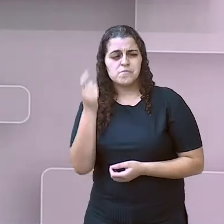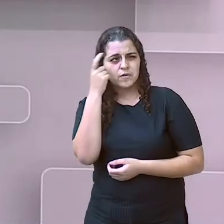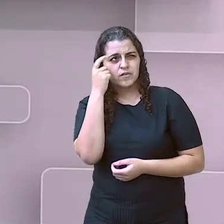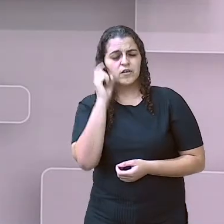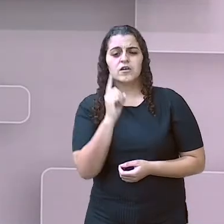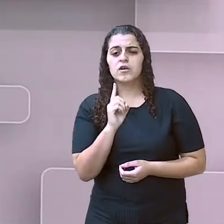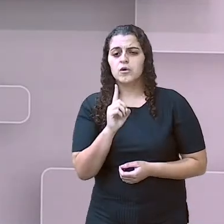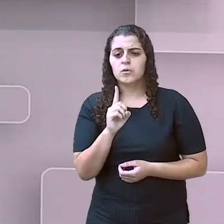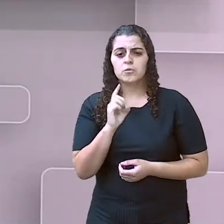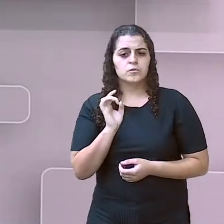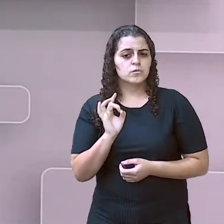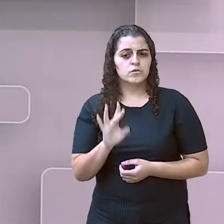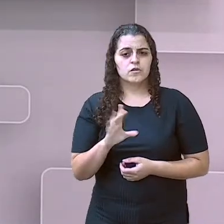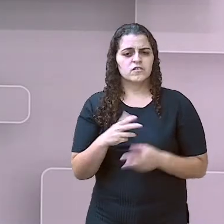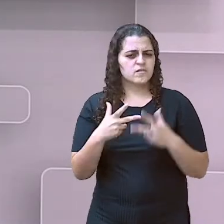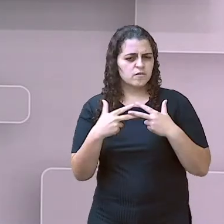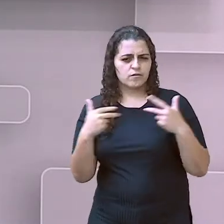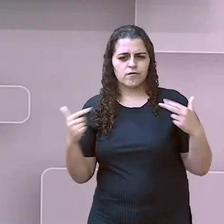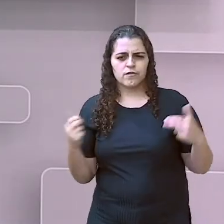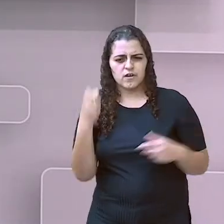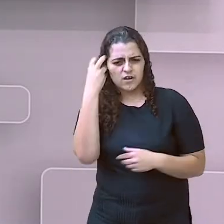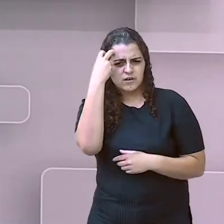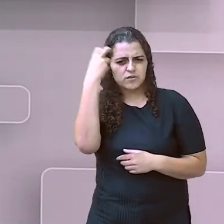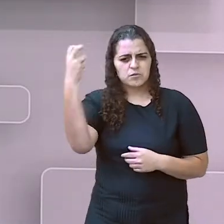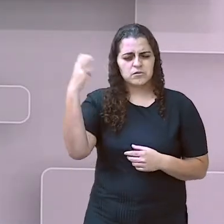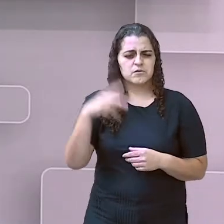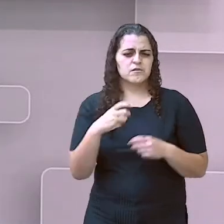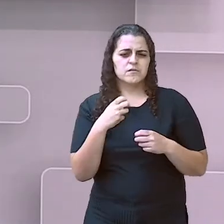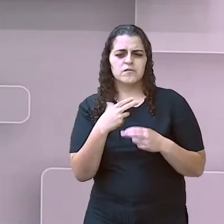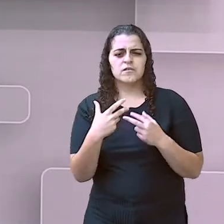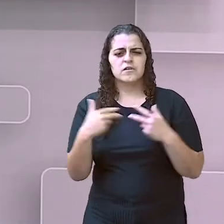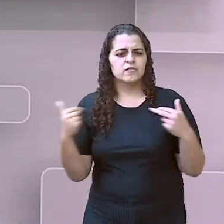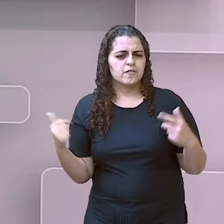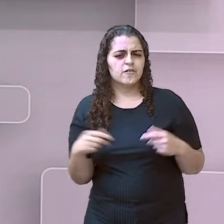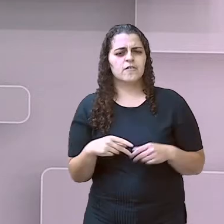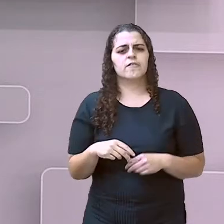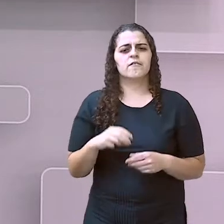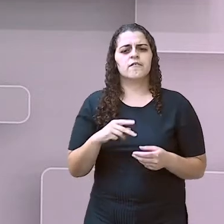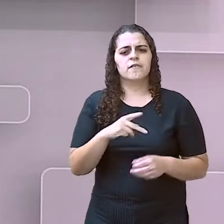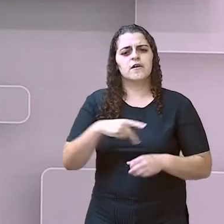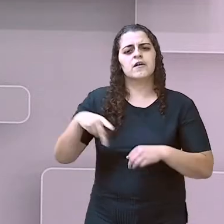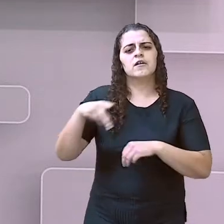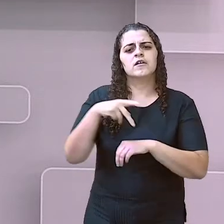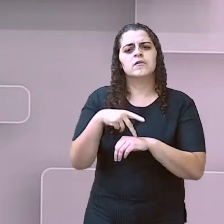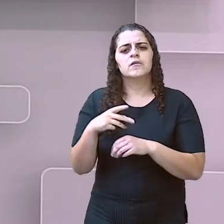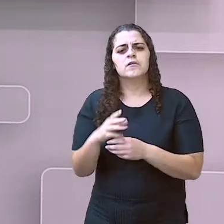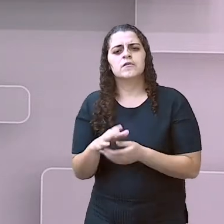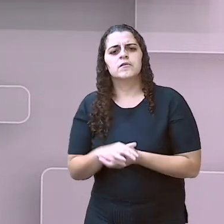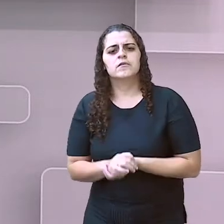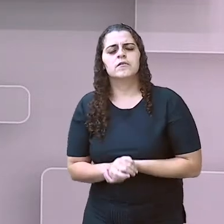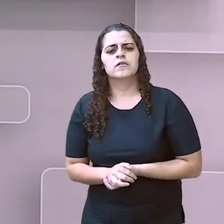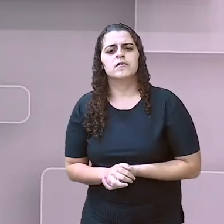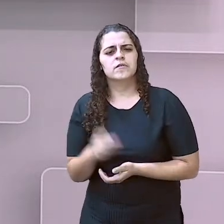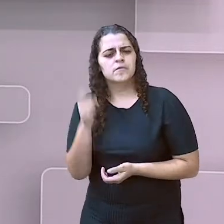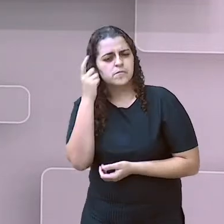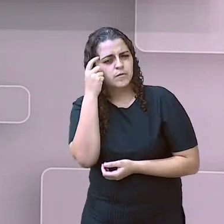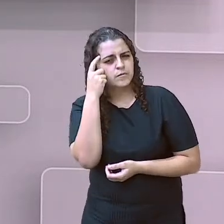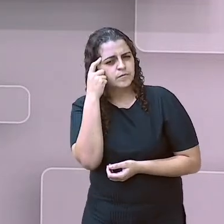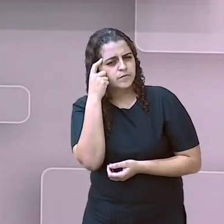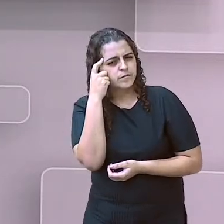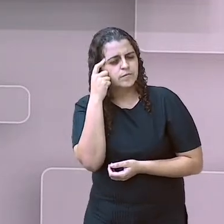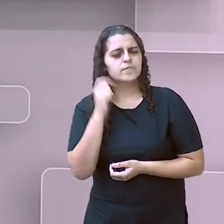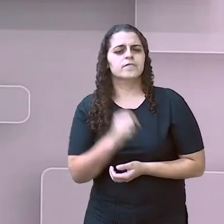povo é um só, são vários e vários povos. E isso que a gente tem que frisar